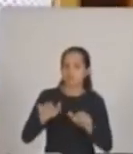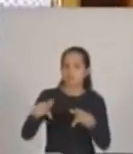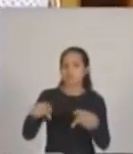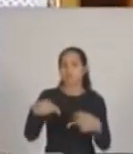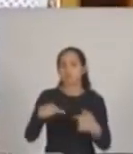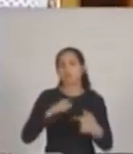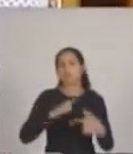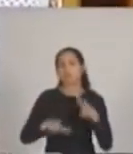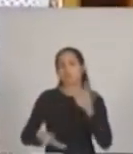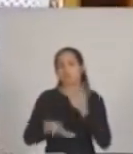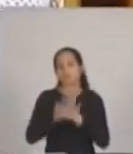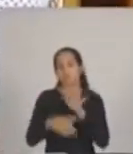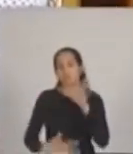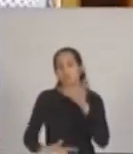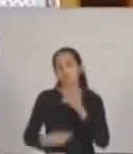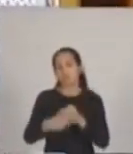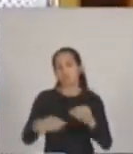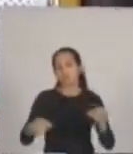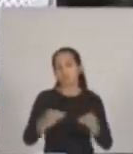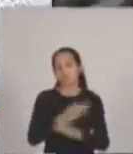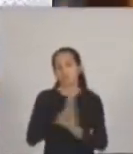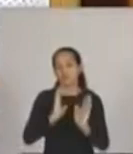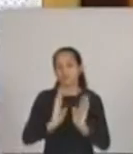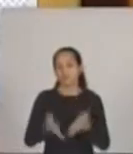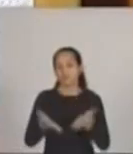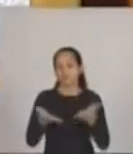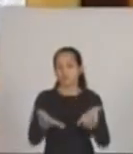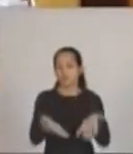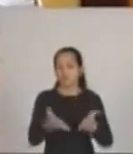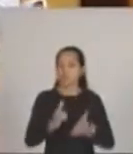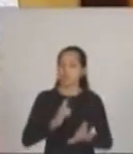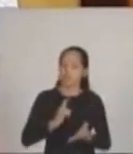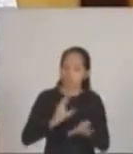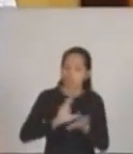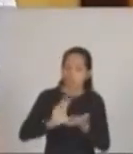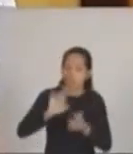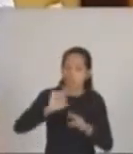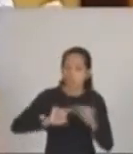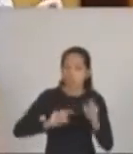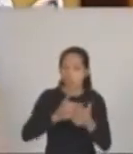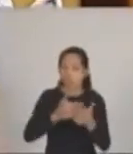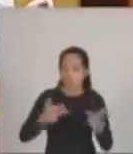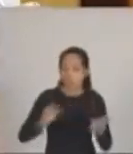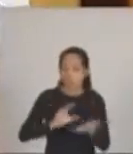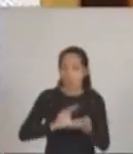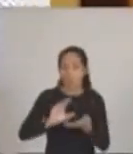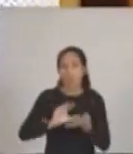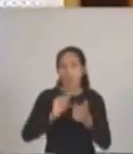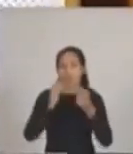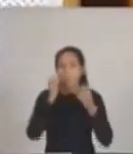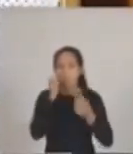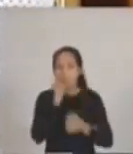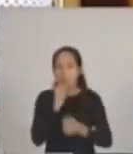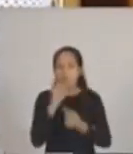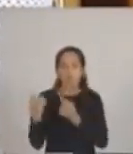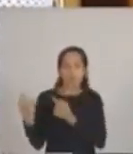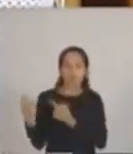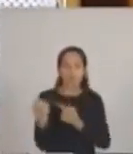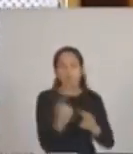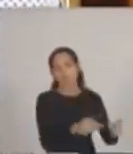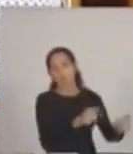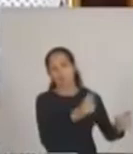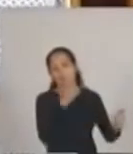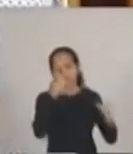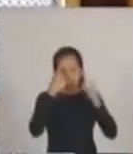lei falando sobre a questão, que o recurso é do SUS, a mulher é vítima de violência, tem marcas,